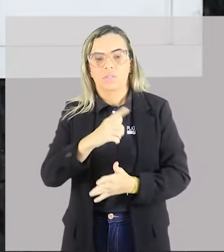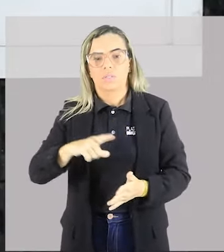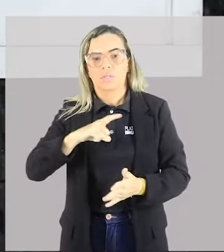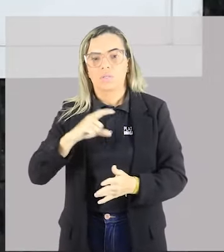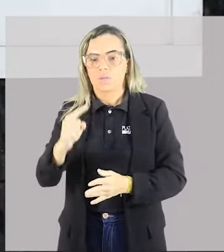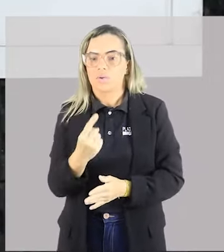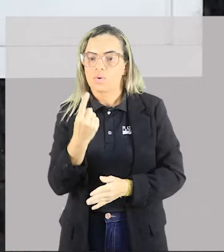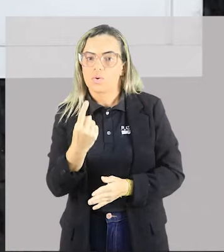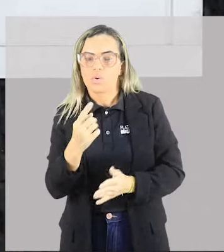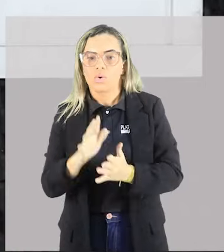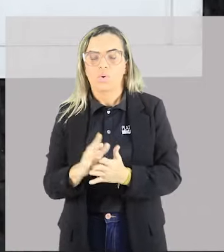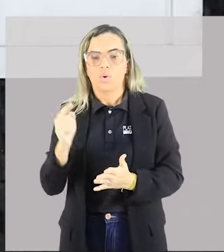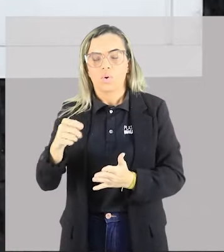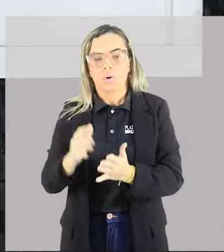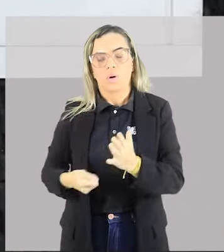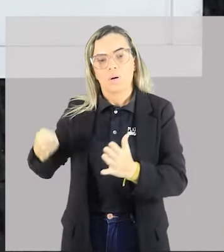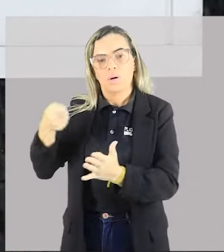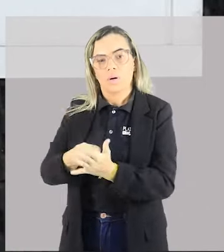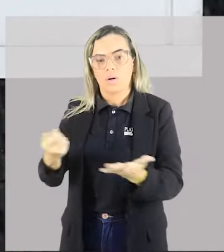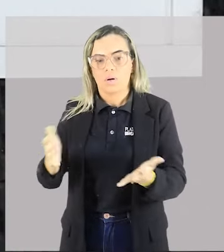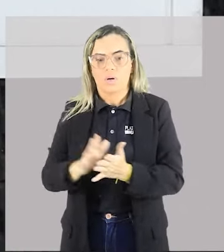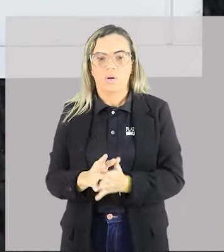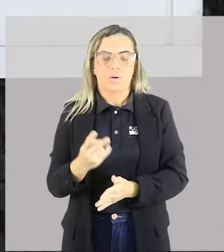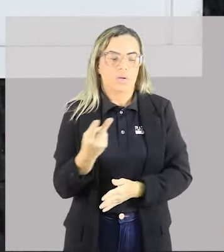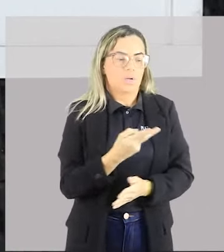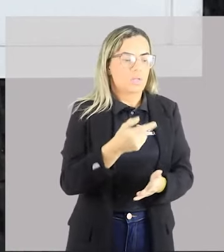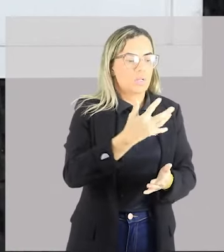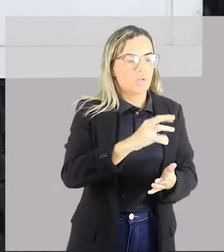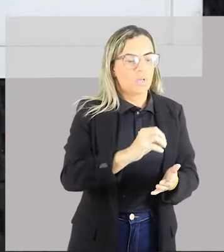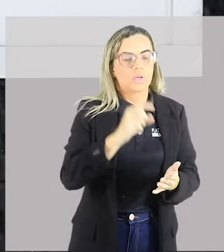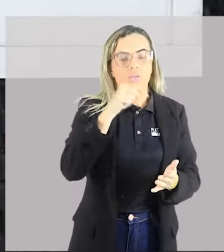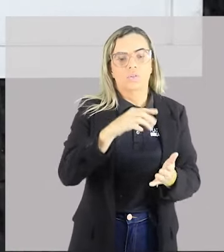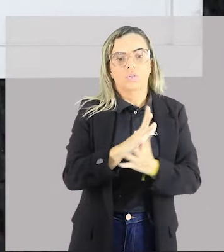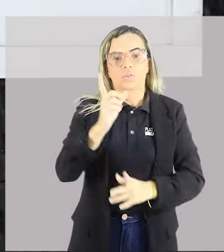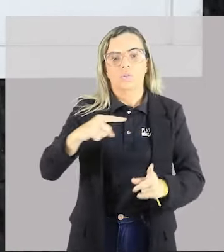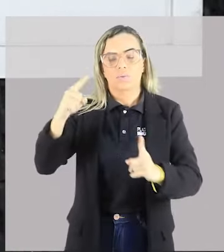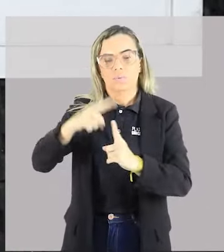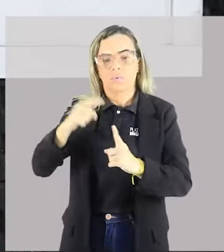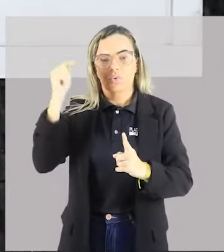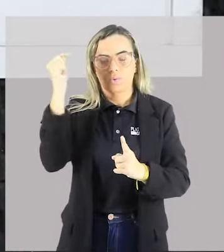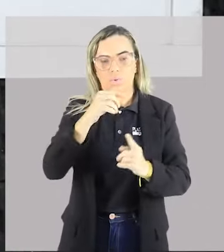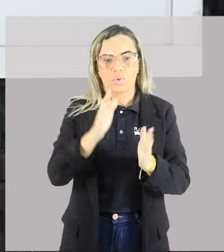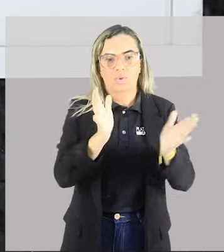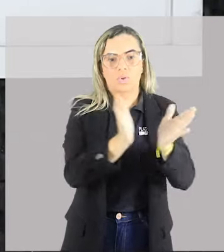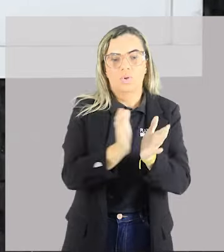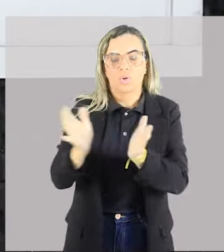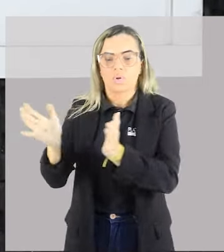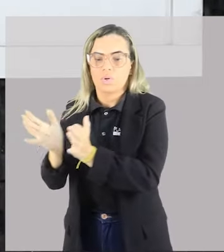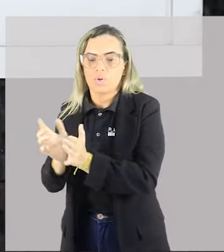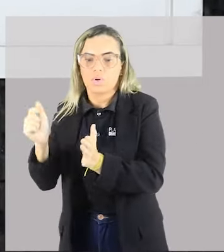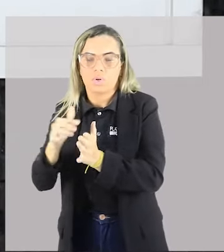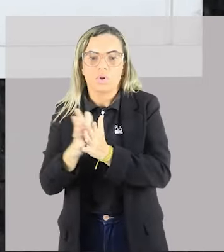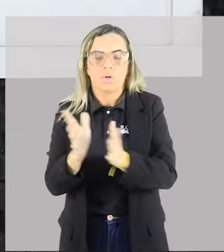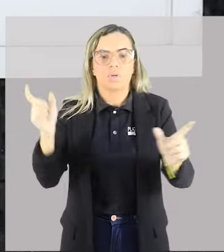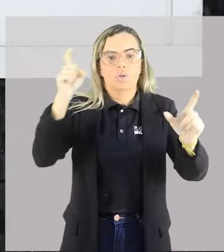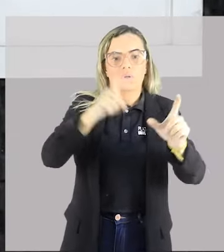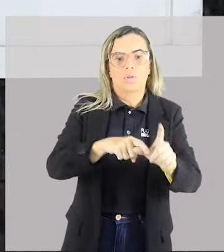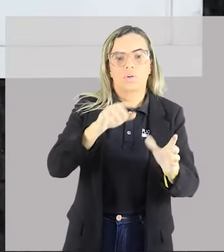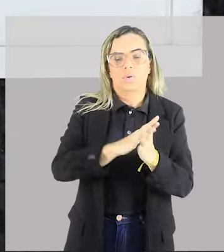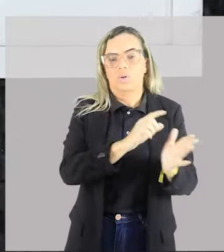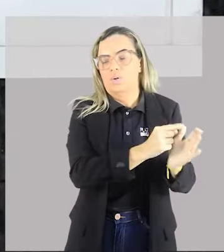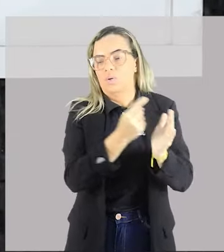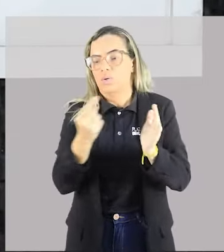comprar 10 pães do mesmo tipo e pagar dois valores diferentes então para cada valor de um conjunto ele está associado a